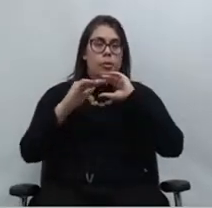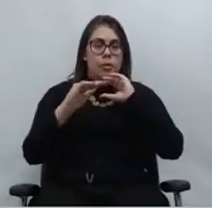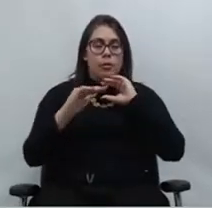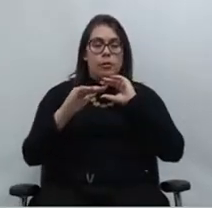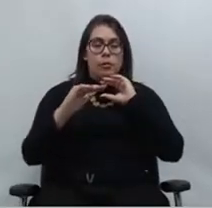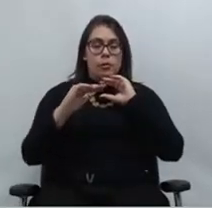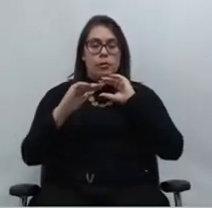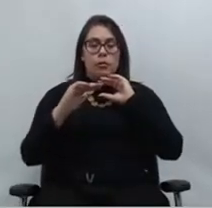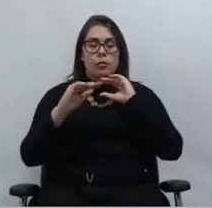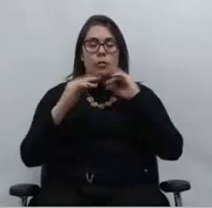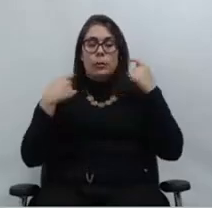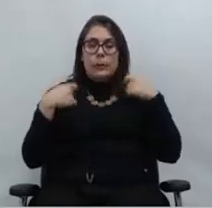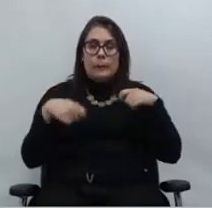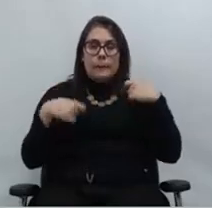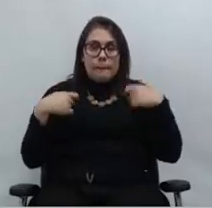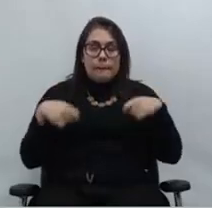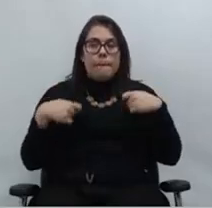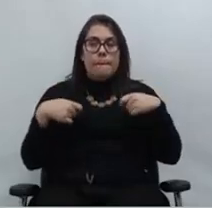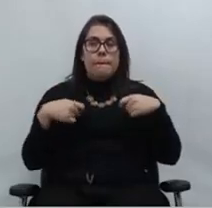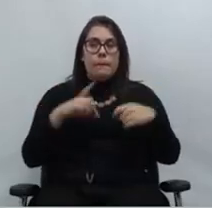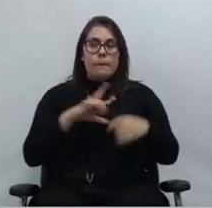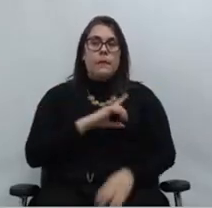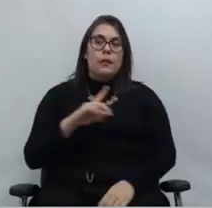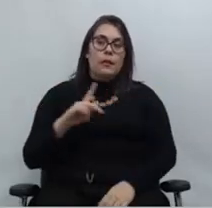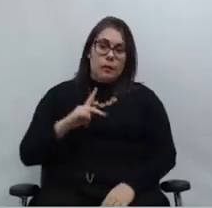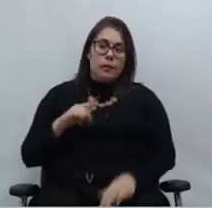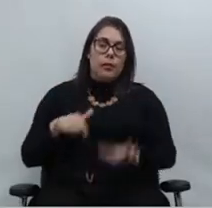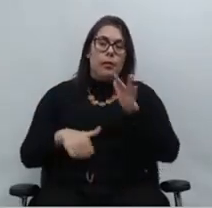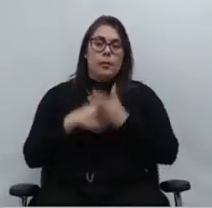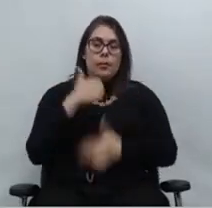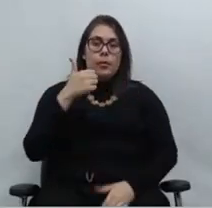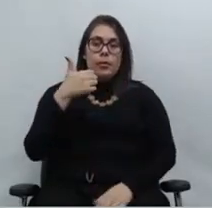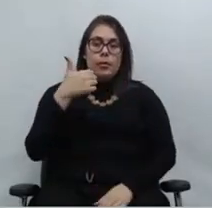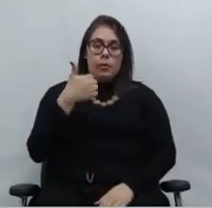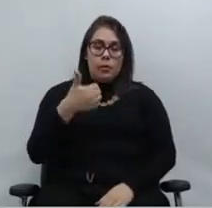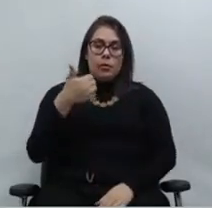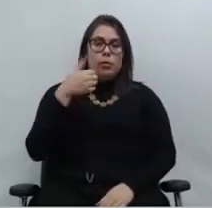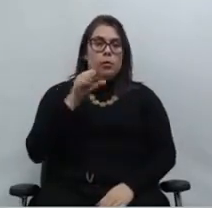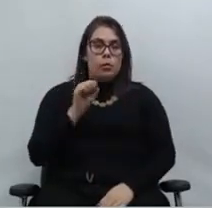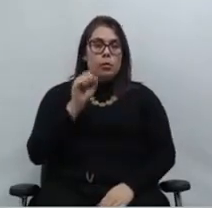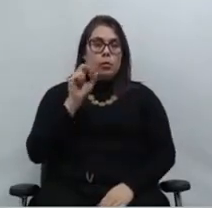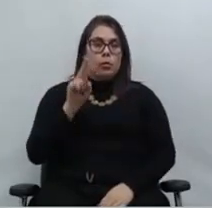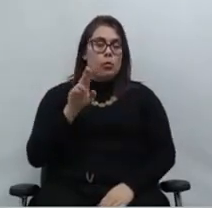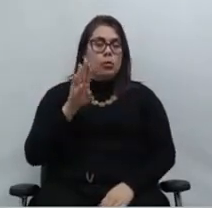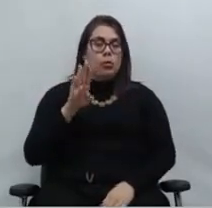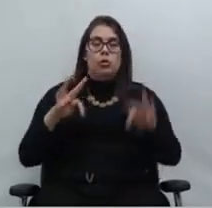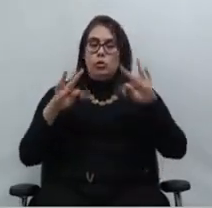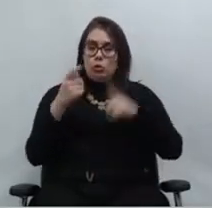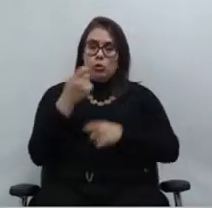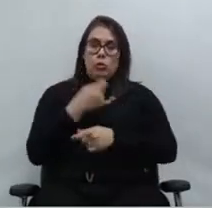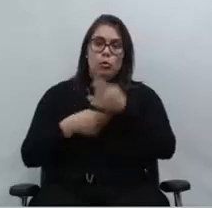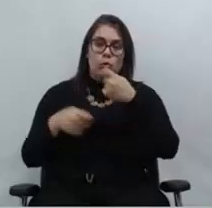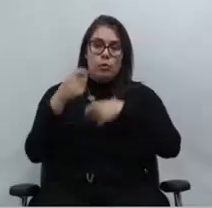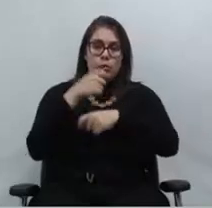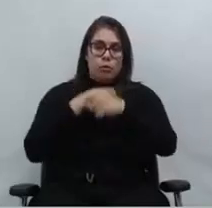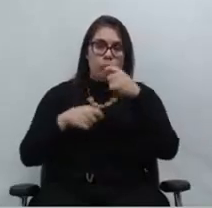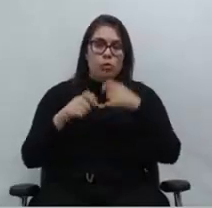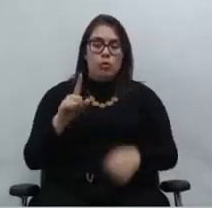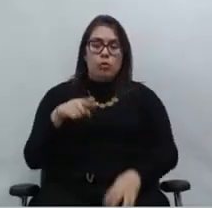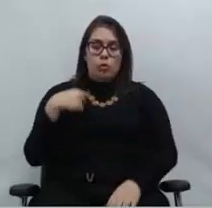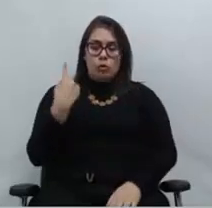sentido, reforço aqui que a Defensoria Pública Geral, a primeira Subdefensoria Pública Geral, todos os órgãos da administração estão